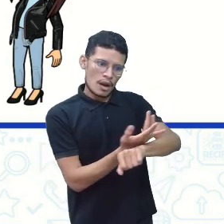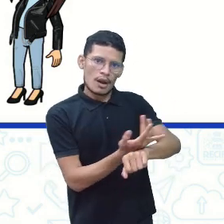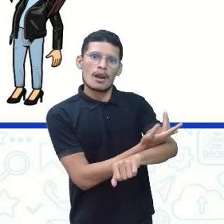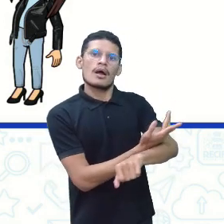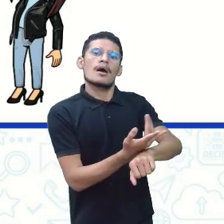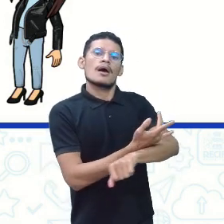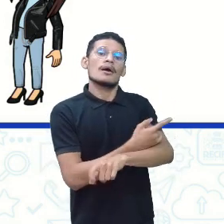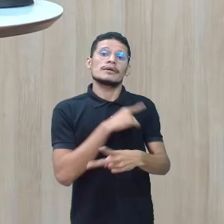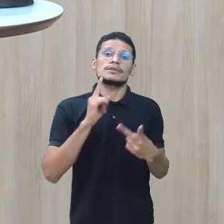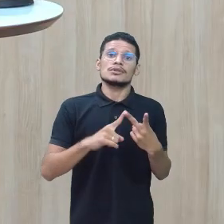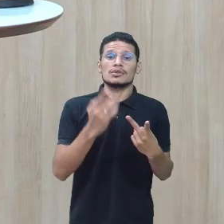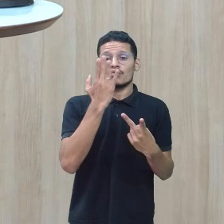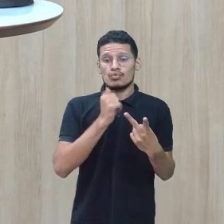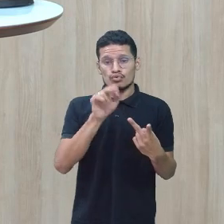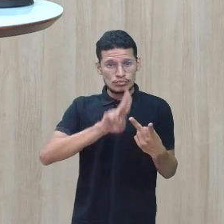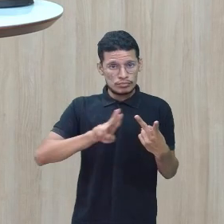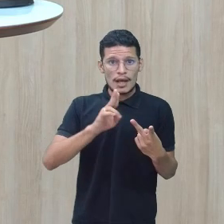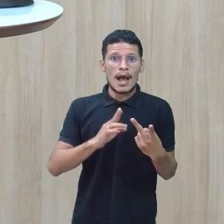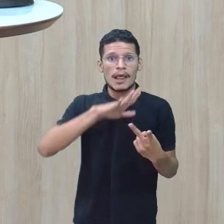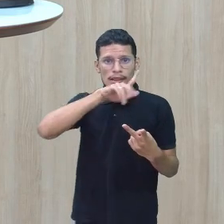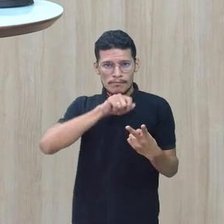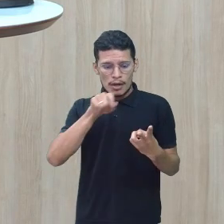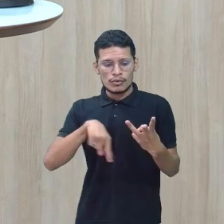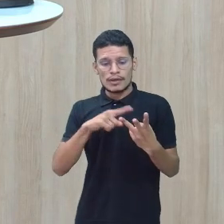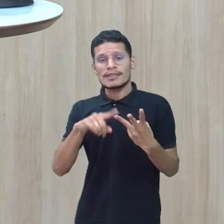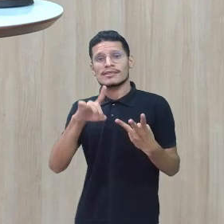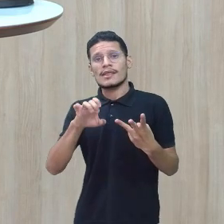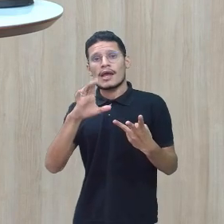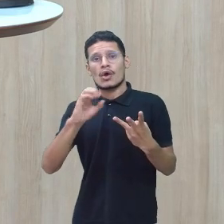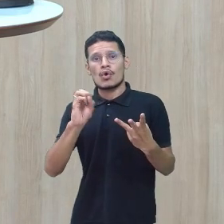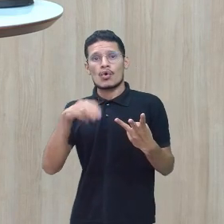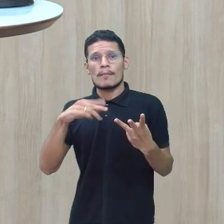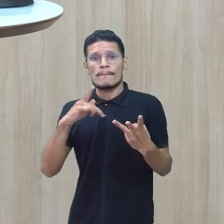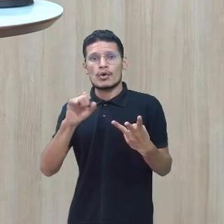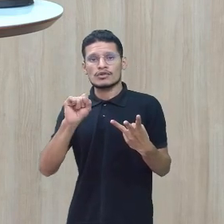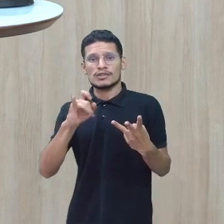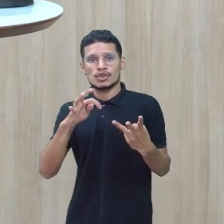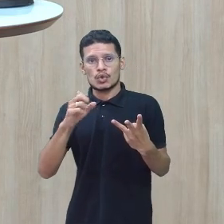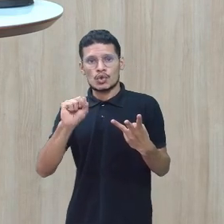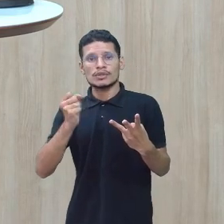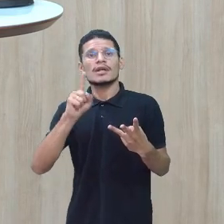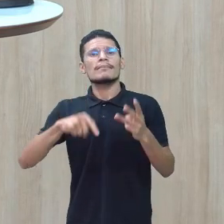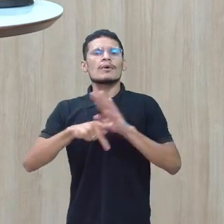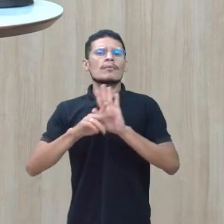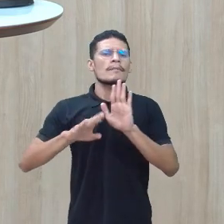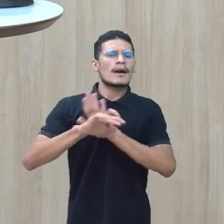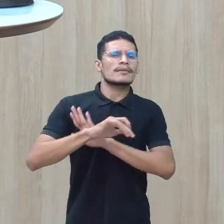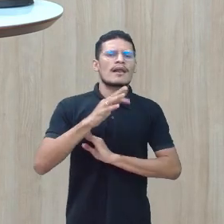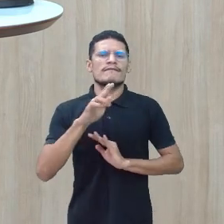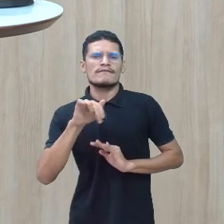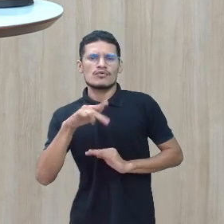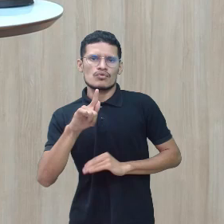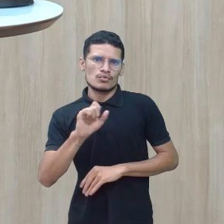os animais, e os decompositores, as bactérias e fungos.